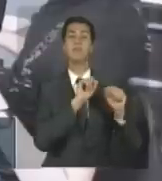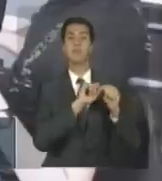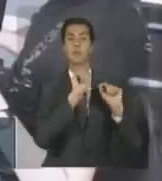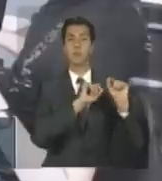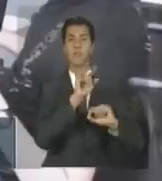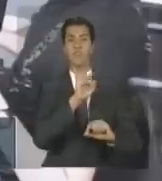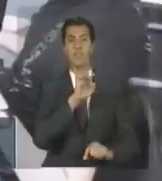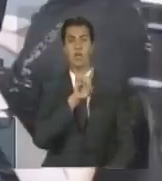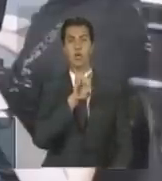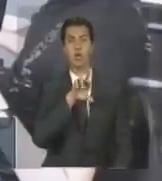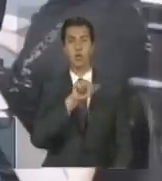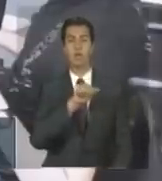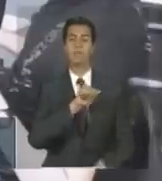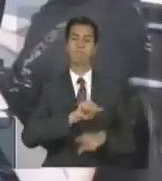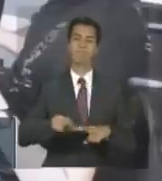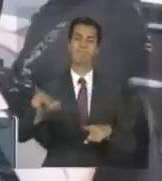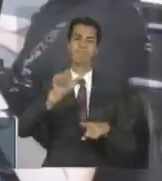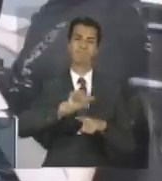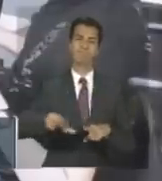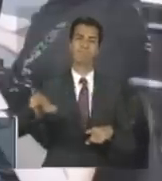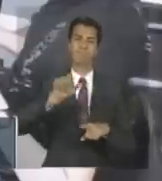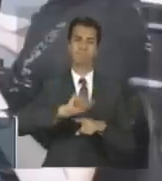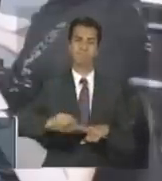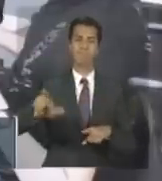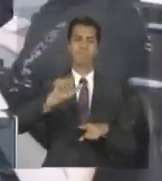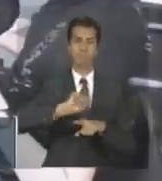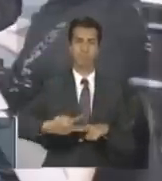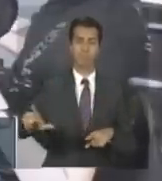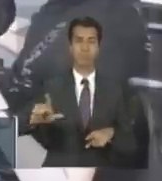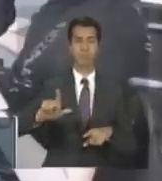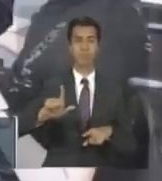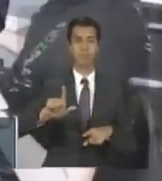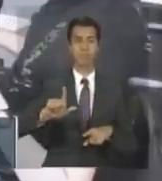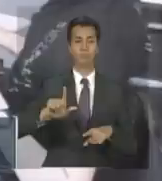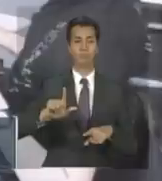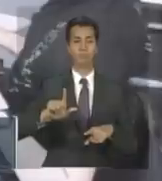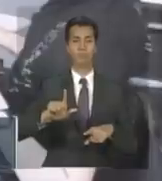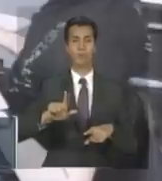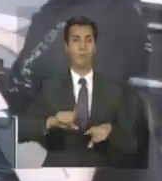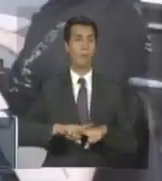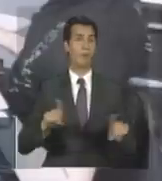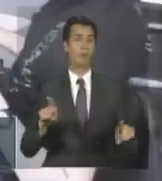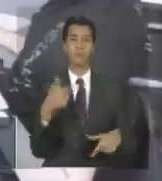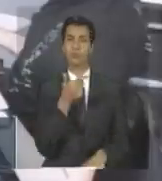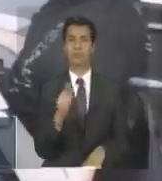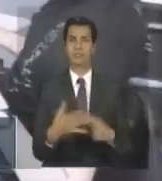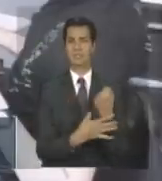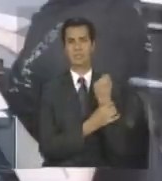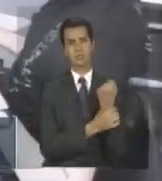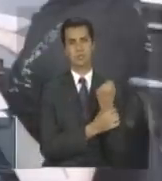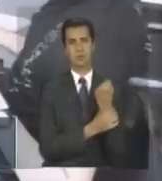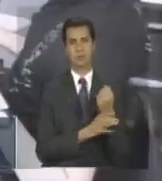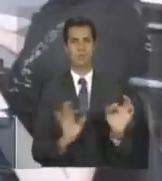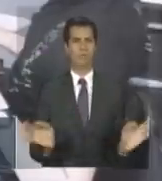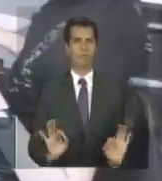pagava religiosamente o financiamento estudantil, que não contava com um seguro naquele